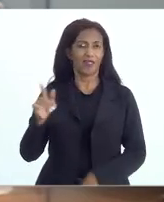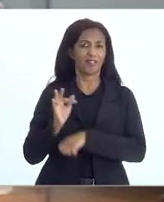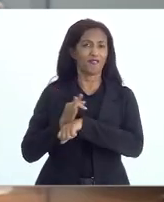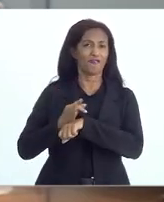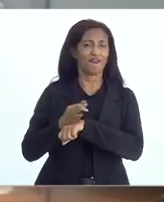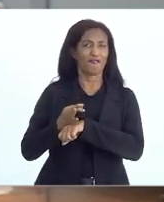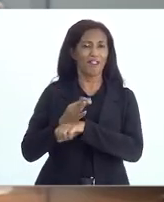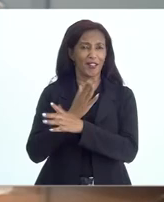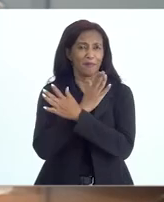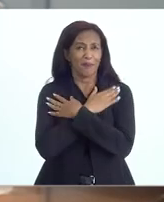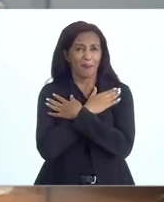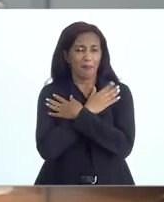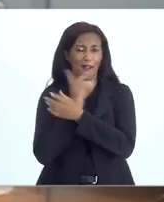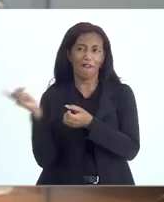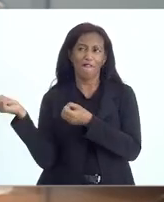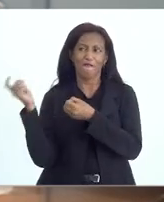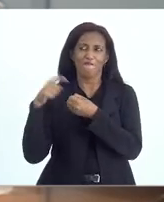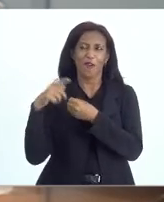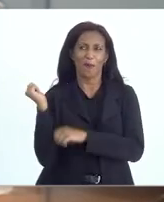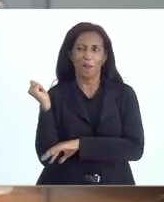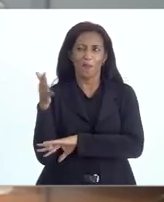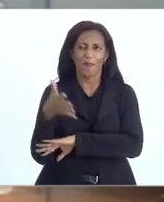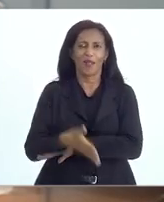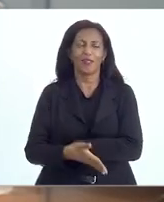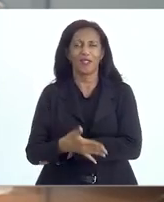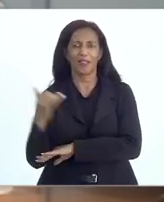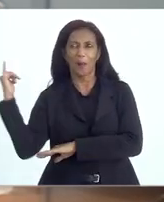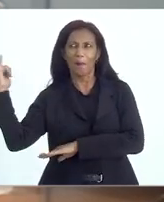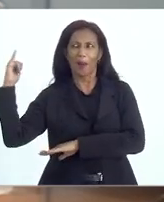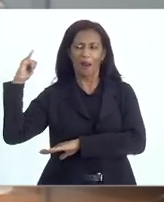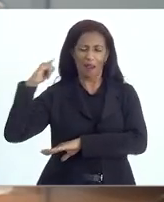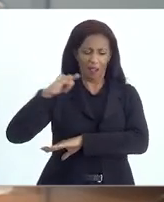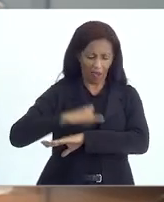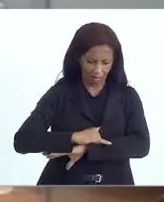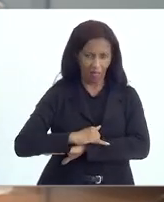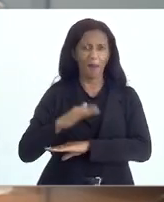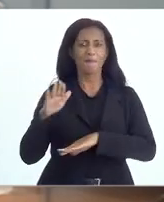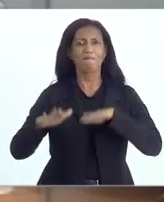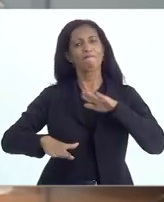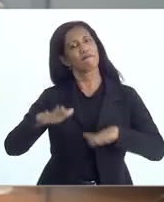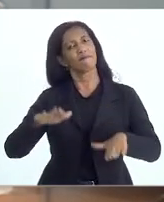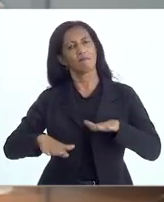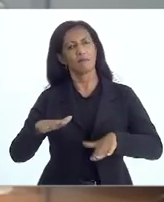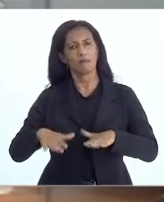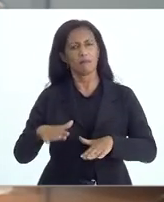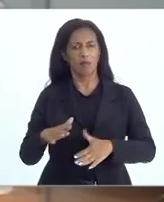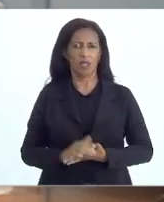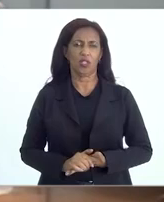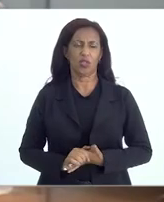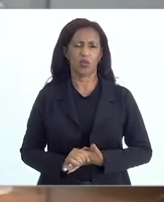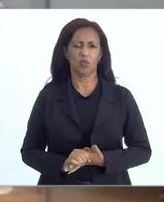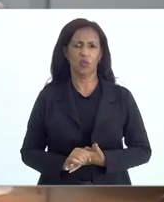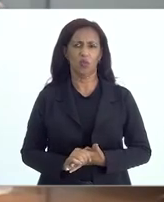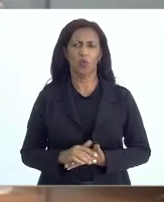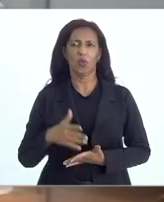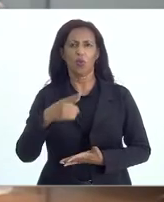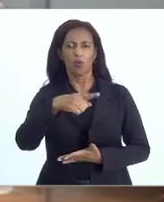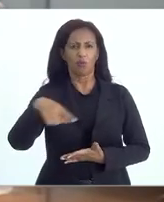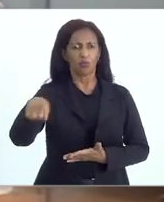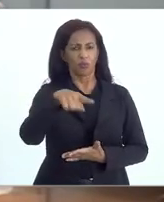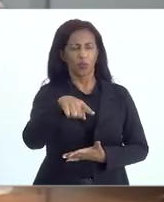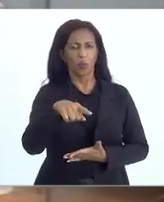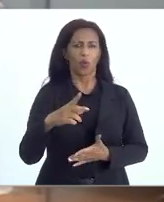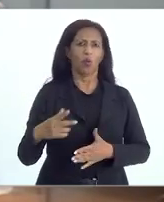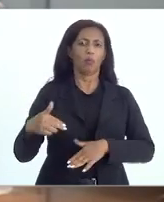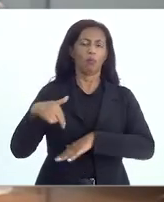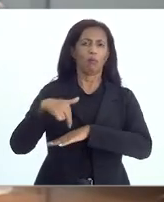férias regresso ao Brasil nessa madrugada e vem direto do aeroporto para cá mesmo estando o comando da Corporação presente para dar